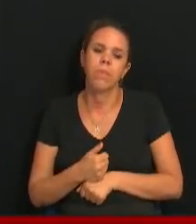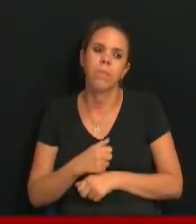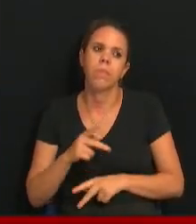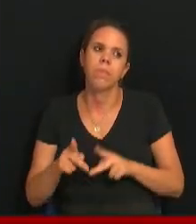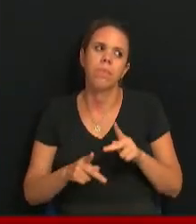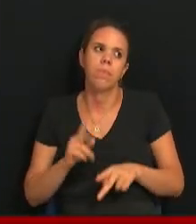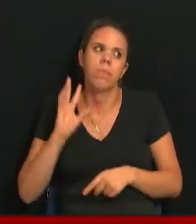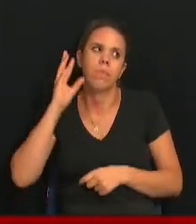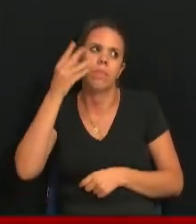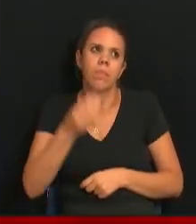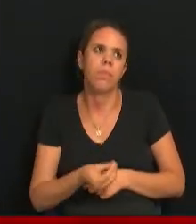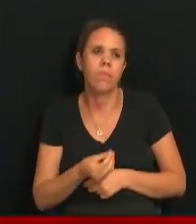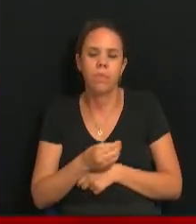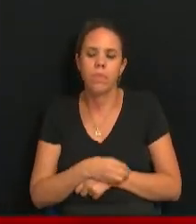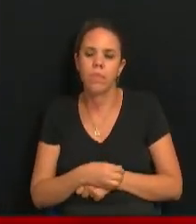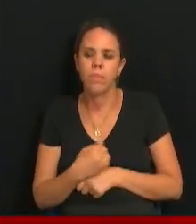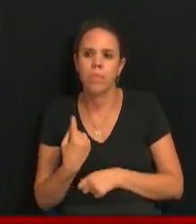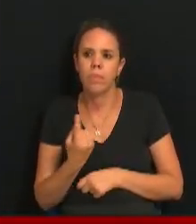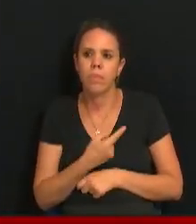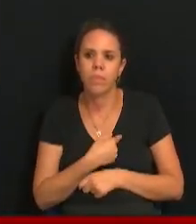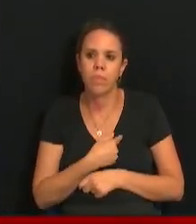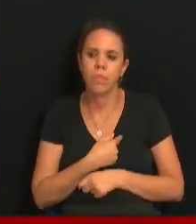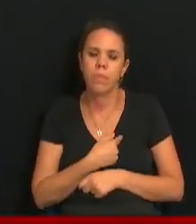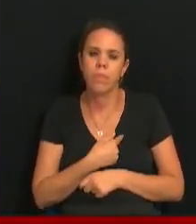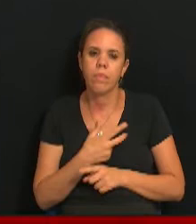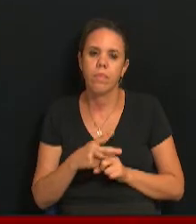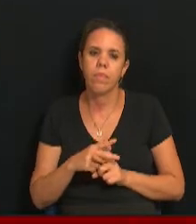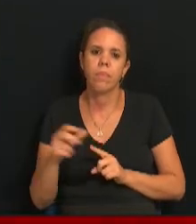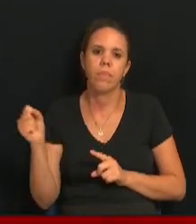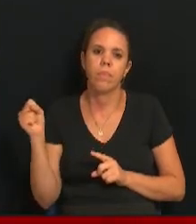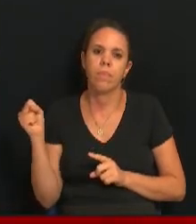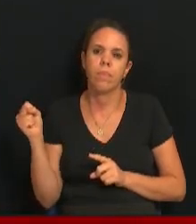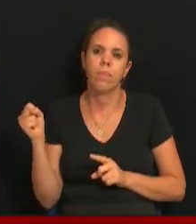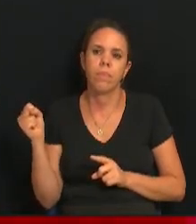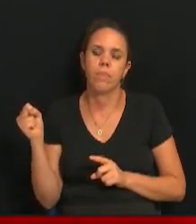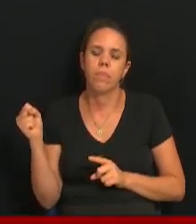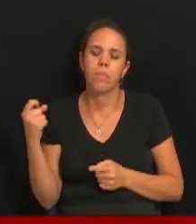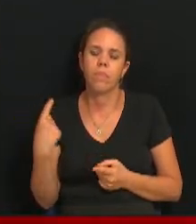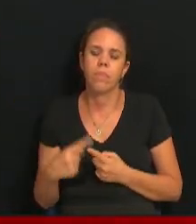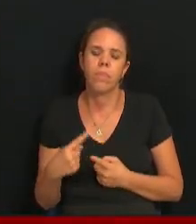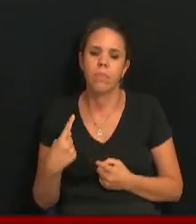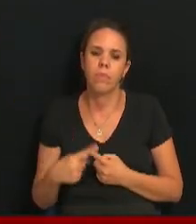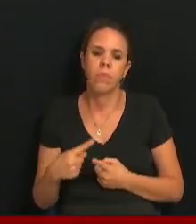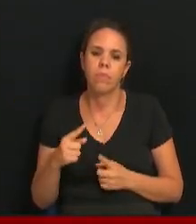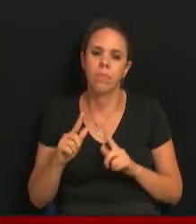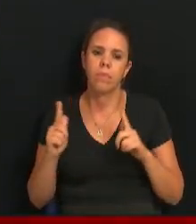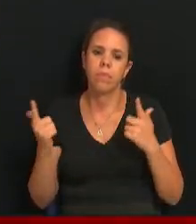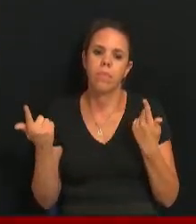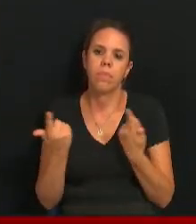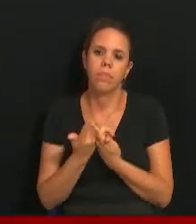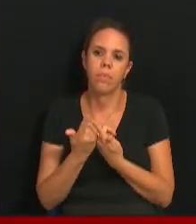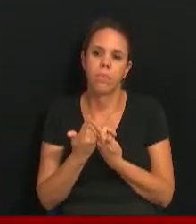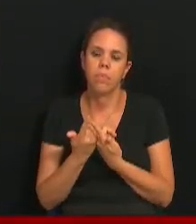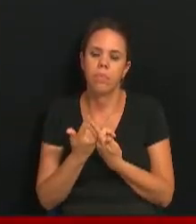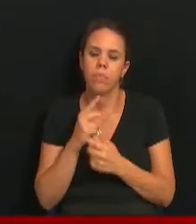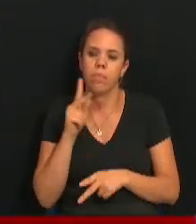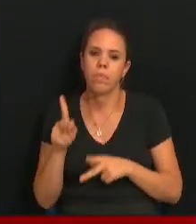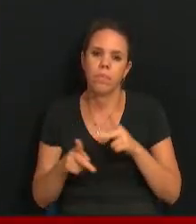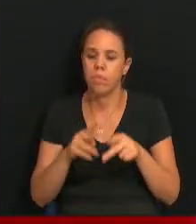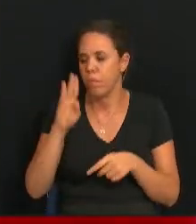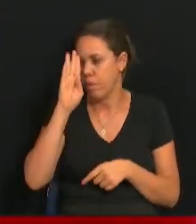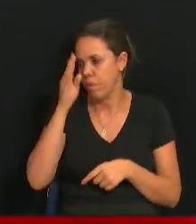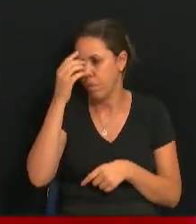entendam que somos nós que vencemos isso. E isso é por quê? Porque é uma gestão gestão de pessoas, principalmente,